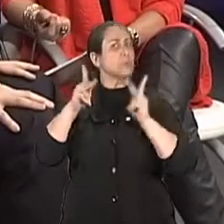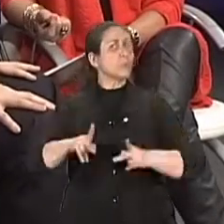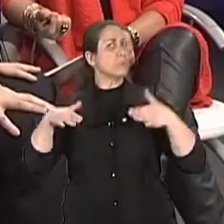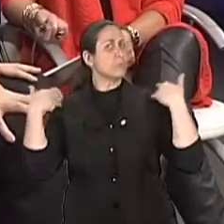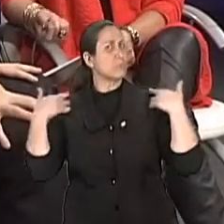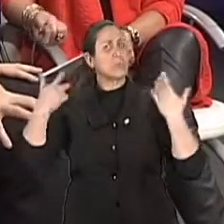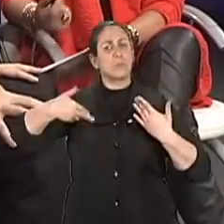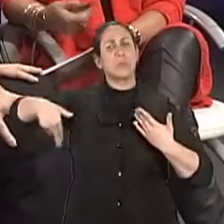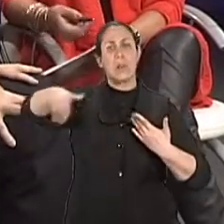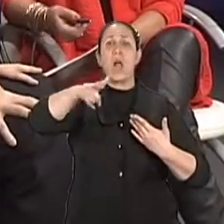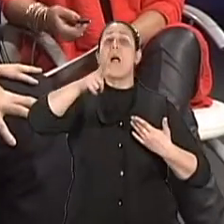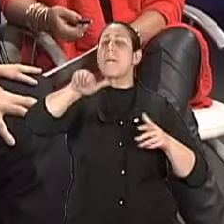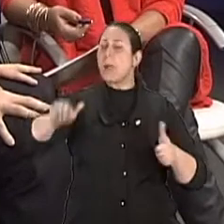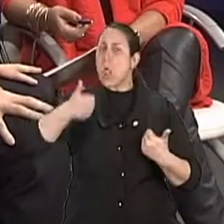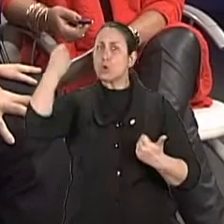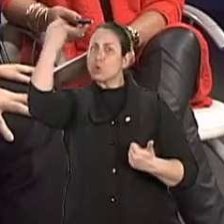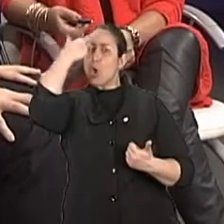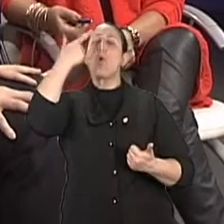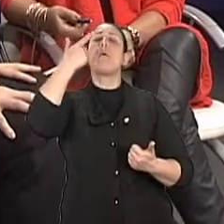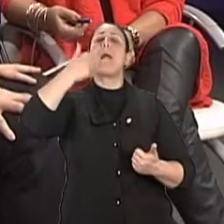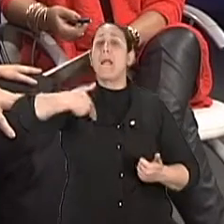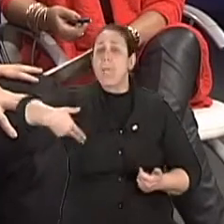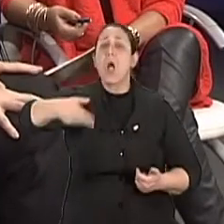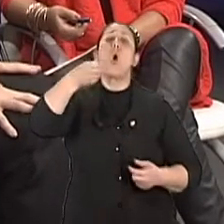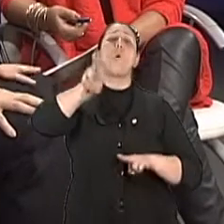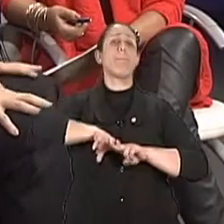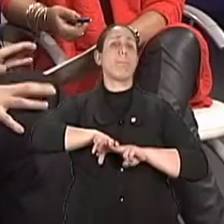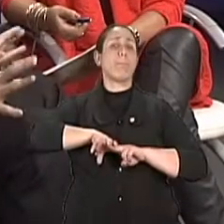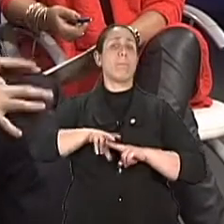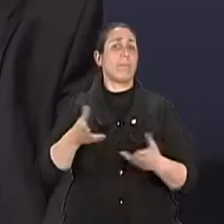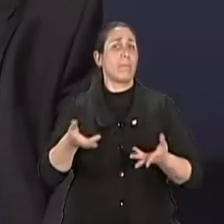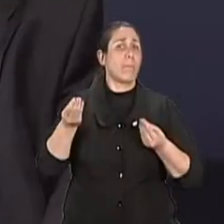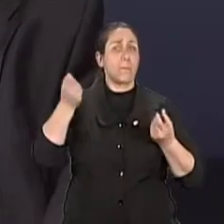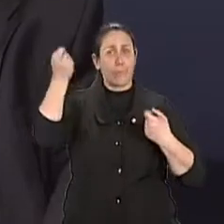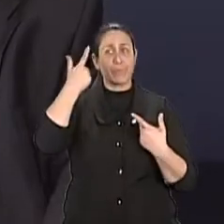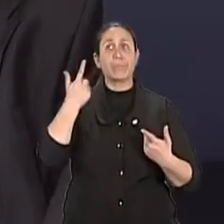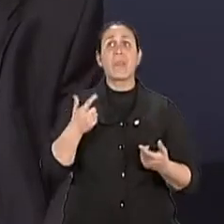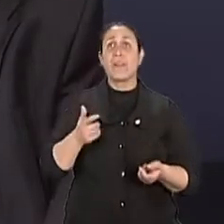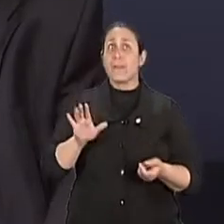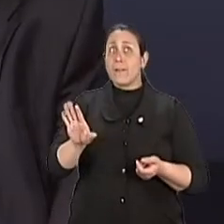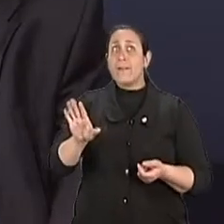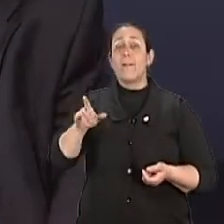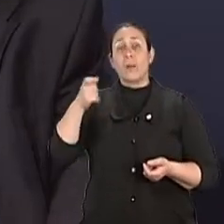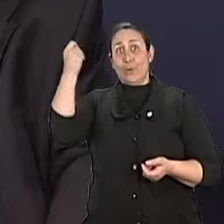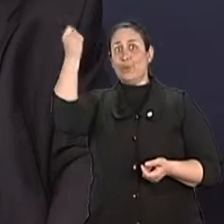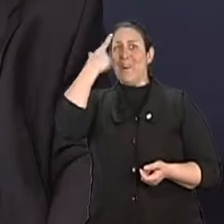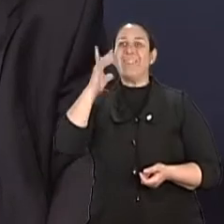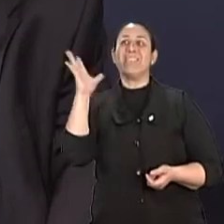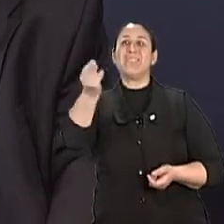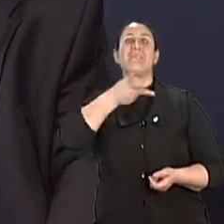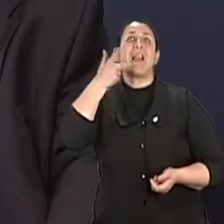Caminhar no sol é melhor ou ficar parado no sol? O sol em excesso tem, a gente sabe que também não é uma coisa tão